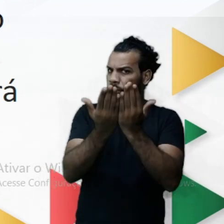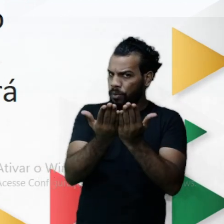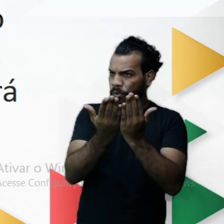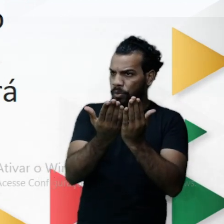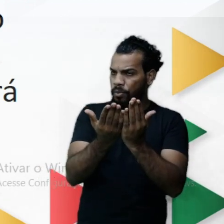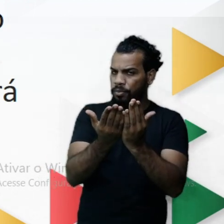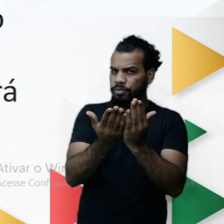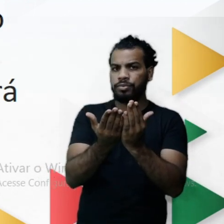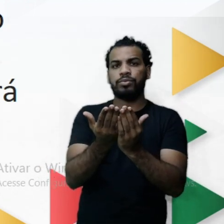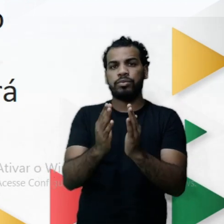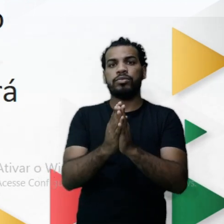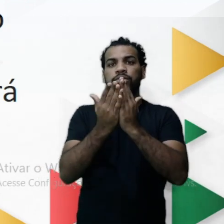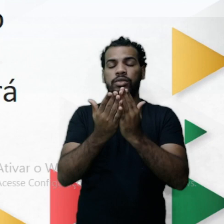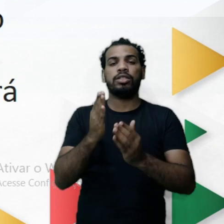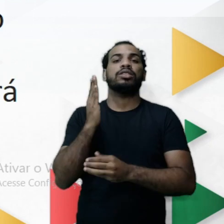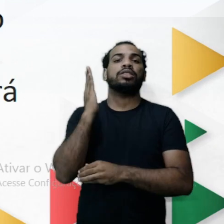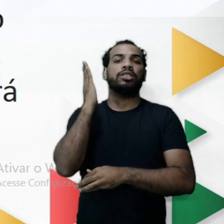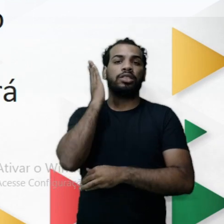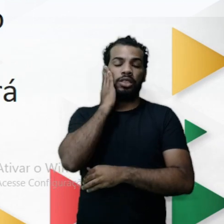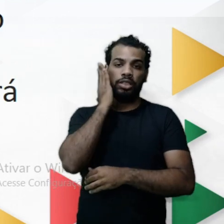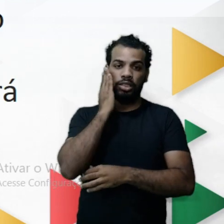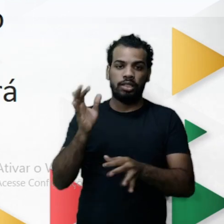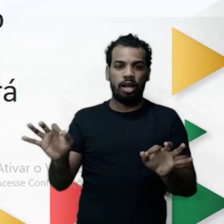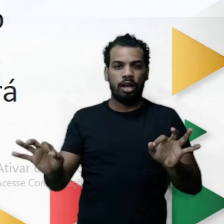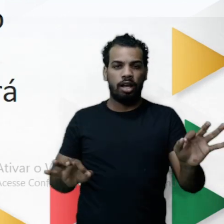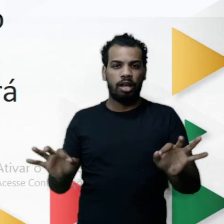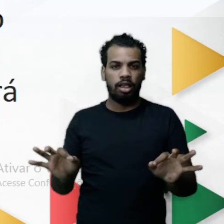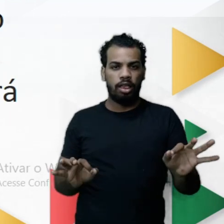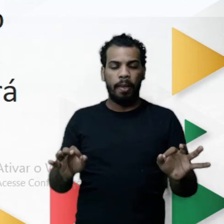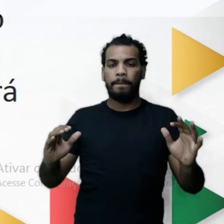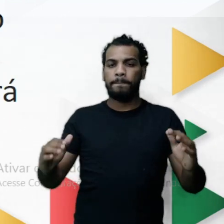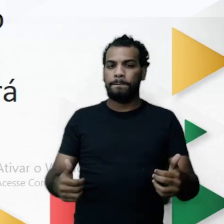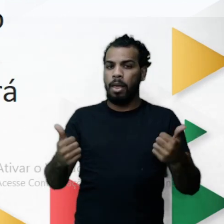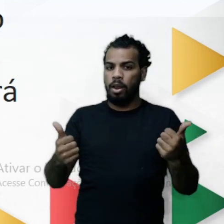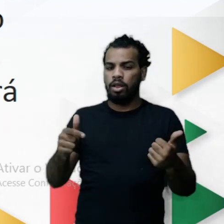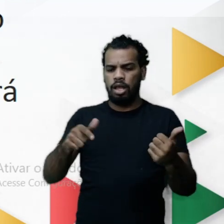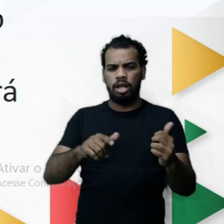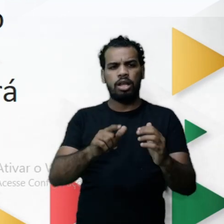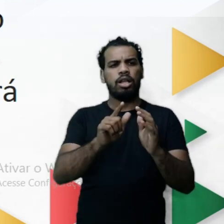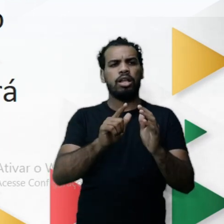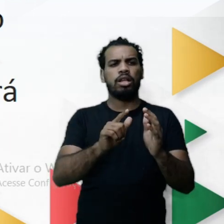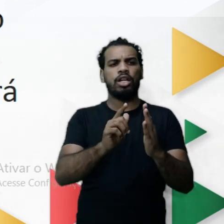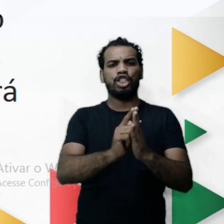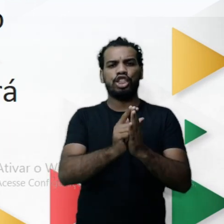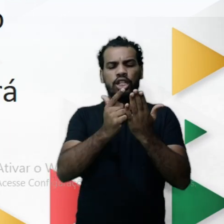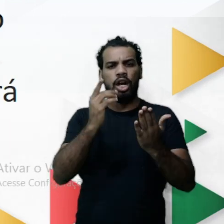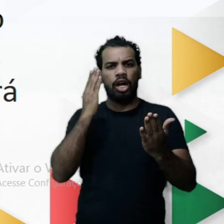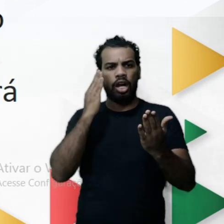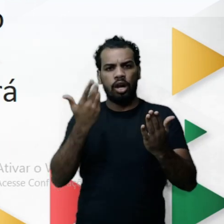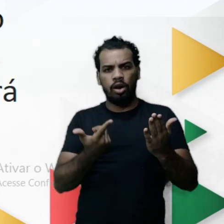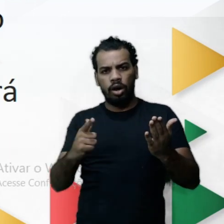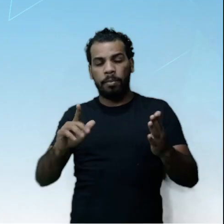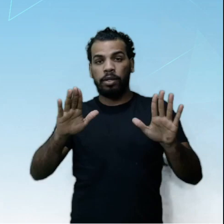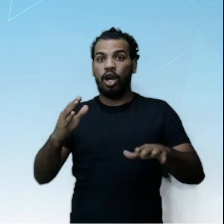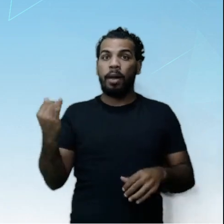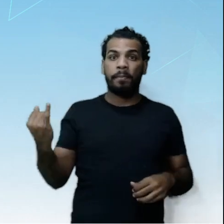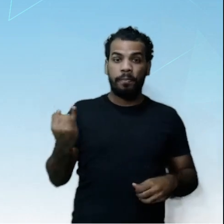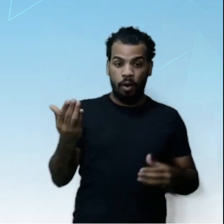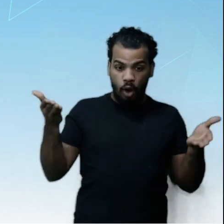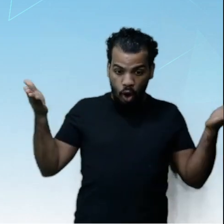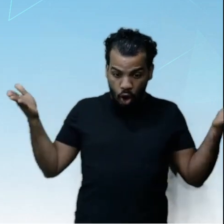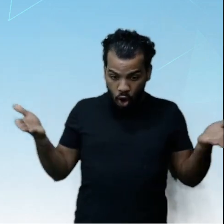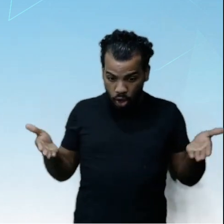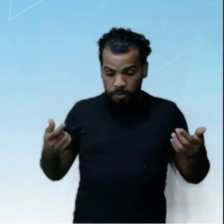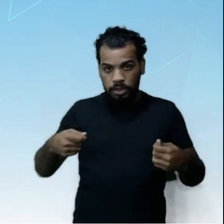leitor entenderá de certa forma, mas se está em um jornal, entenderá de outra forma. Mas o importante hoje é que